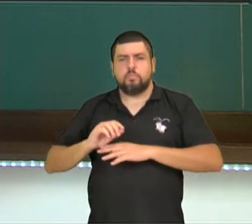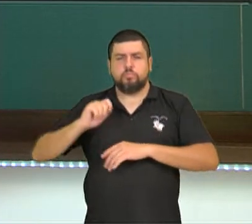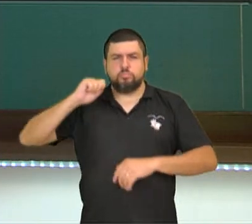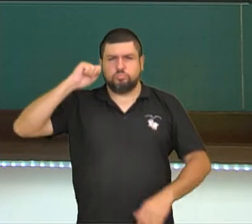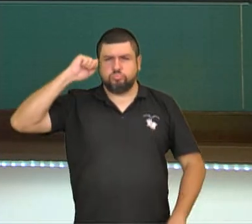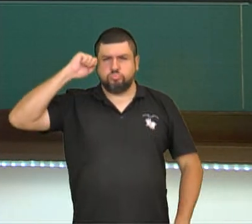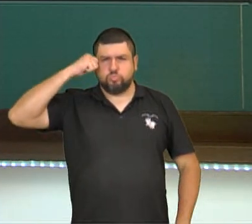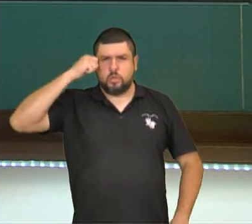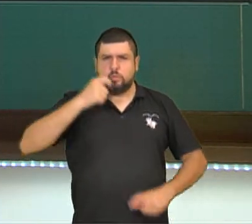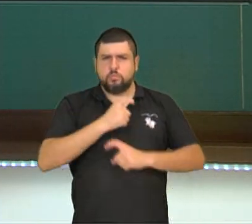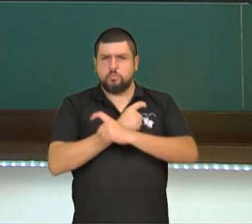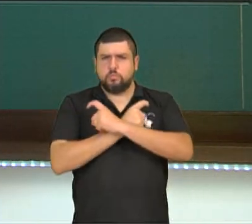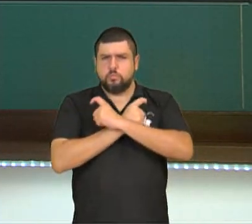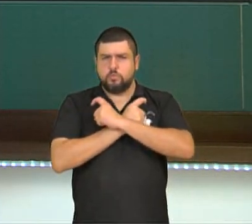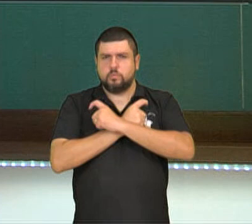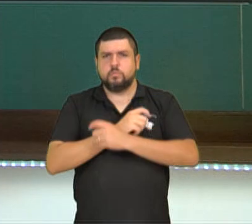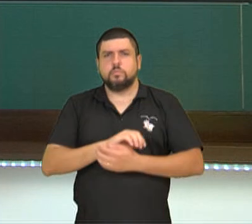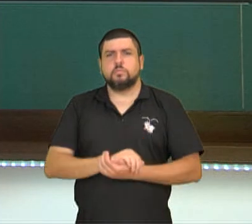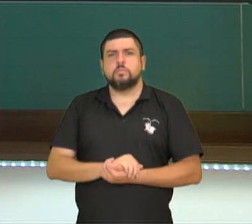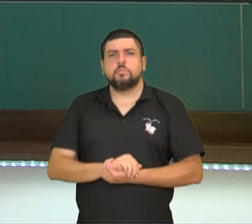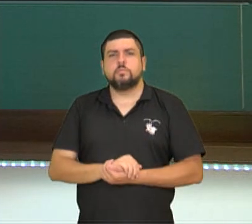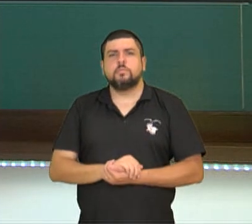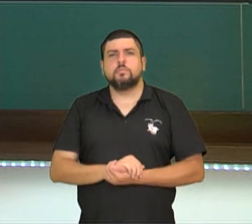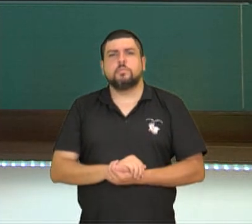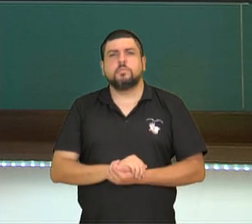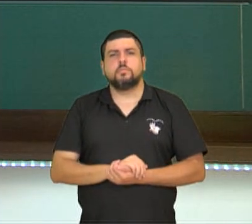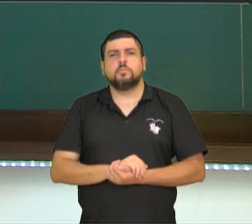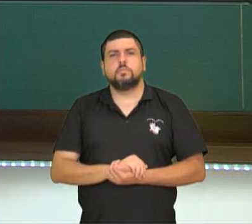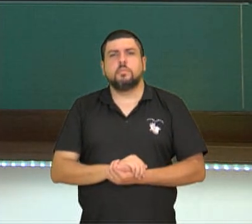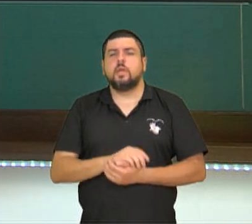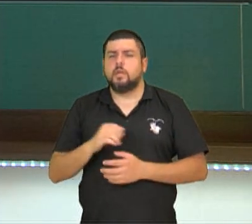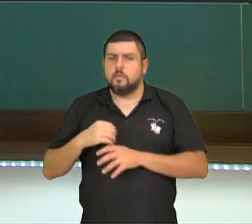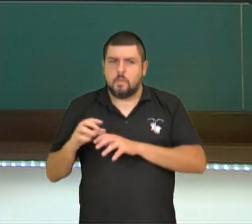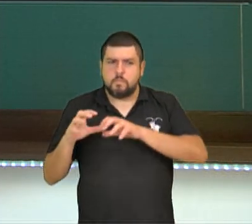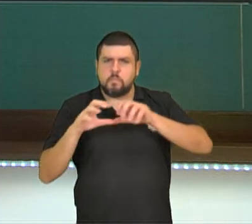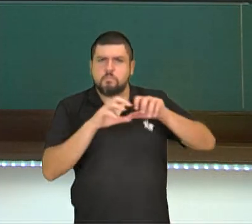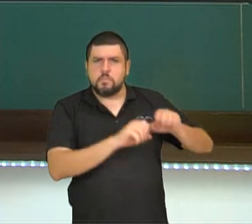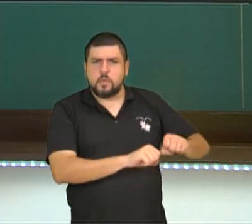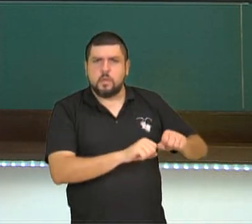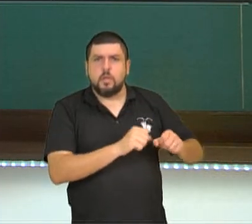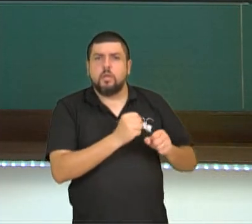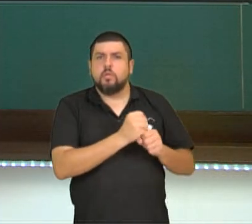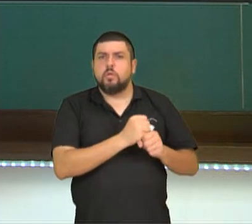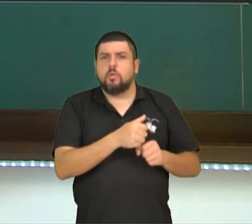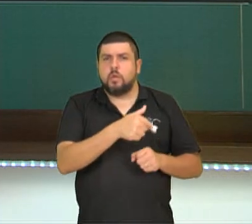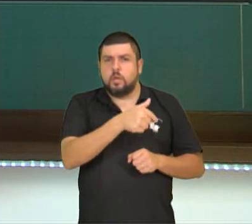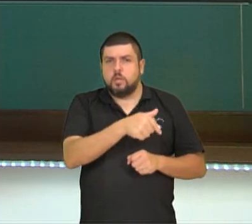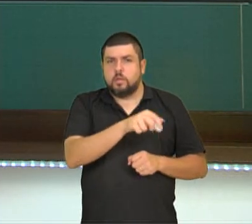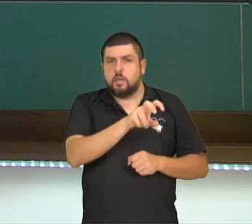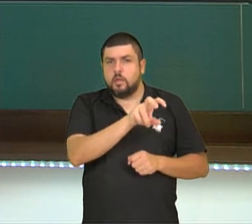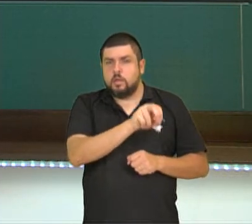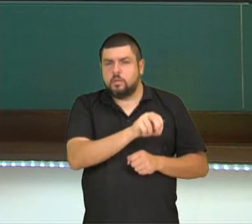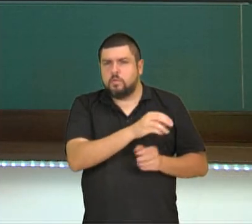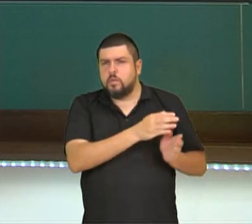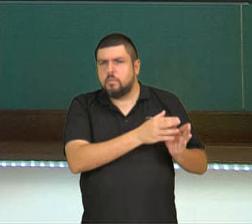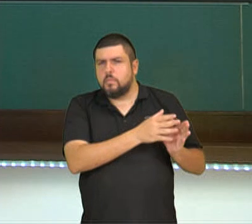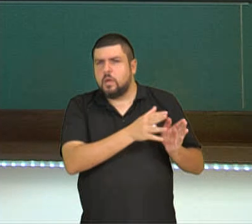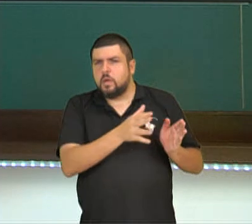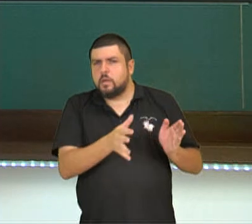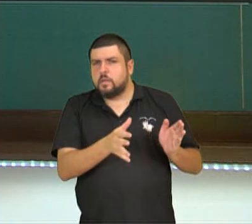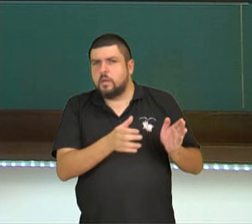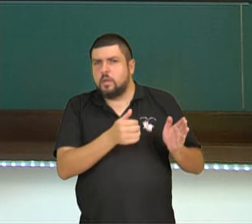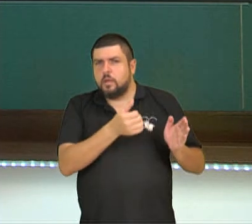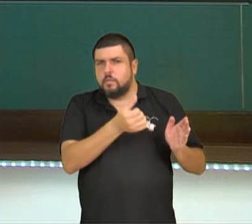faraós negros, ok? Da 25ª dinastia. Dominaram bastante, de 750 até 664,